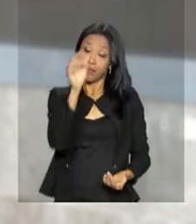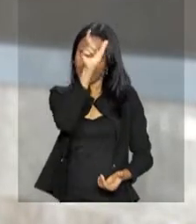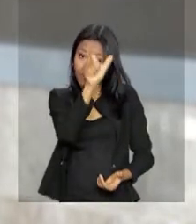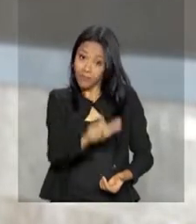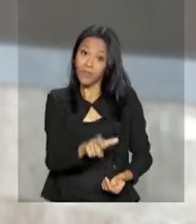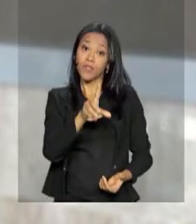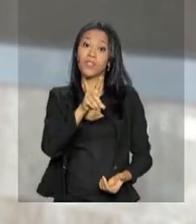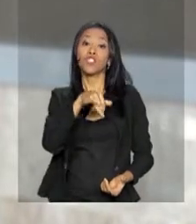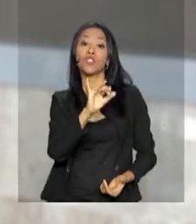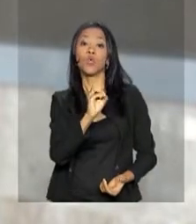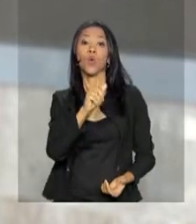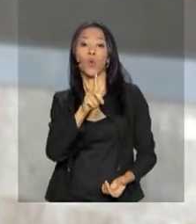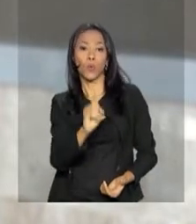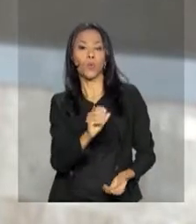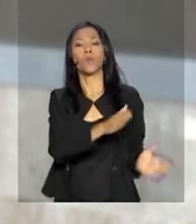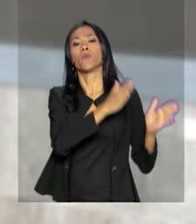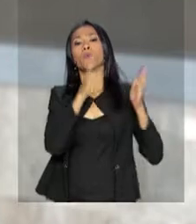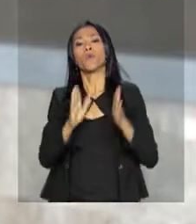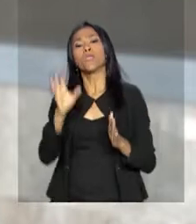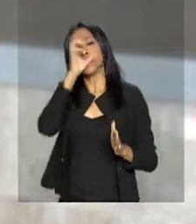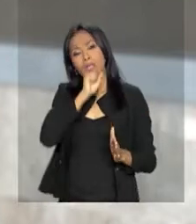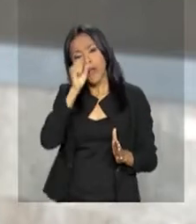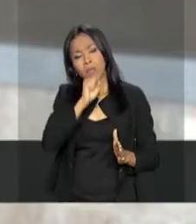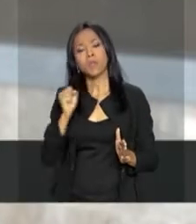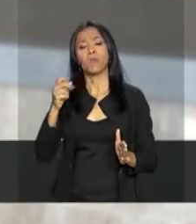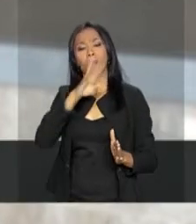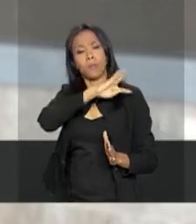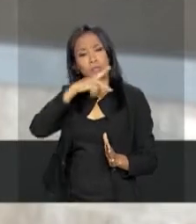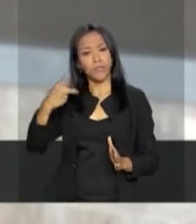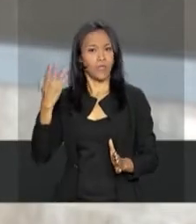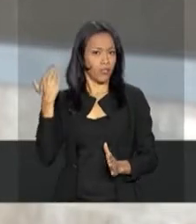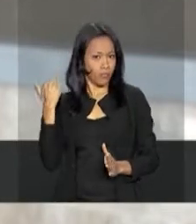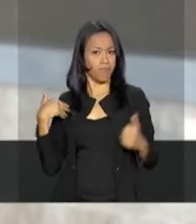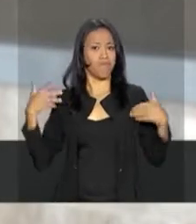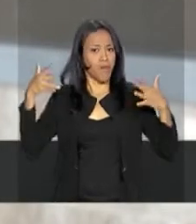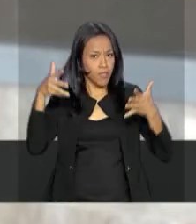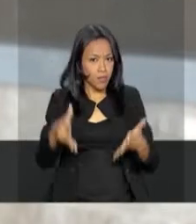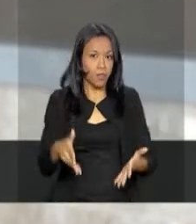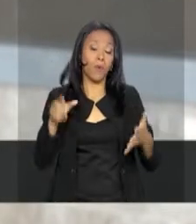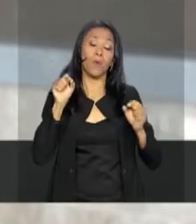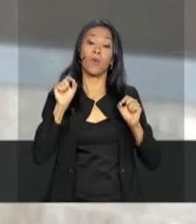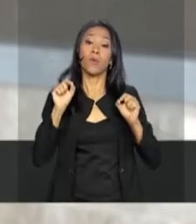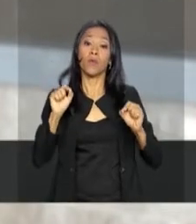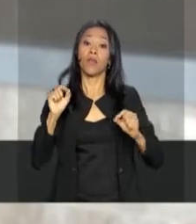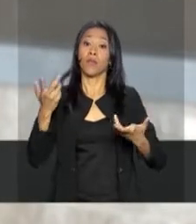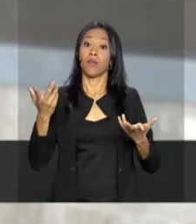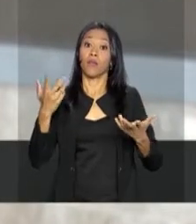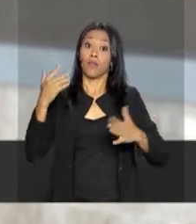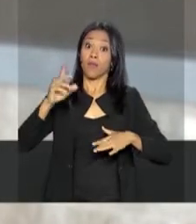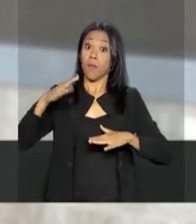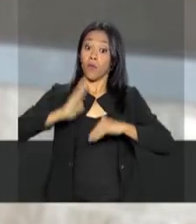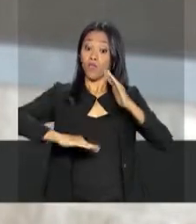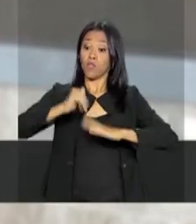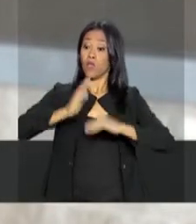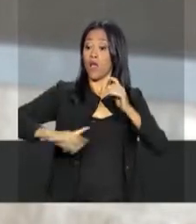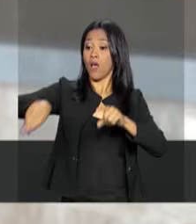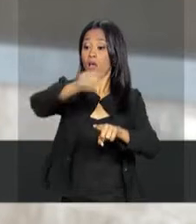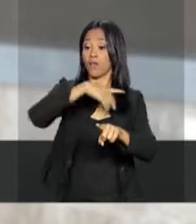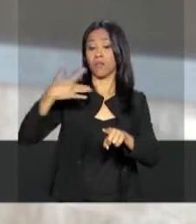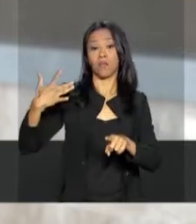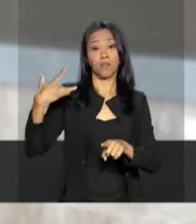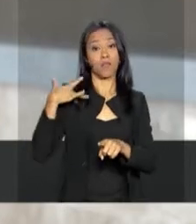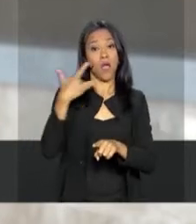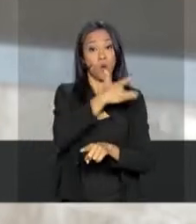sábado o presidente michel temer participou da apresentação de profissionais de saúde que se voluntariaram para atender os